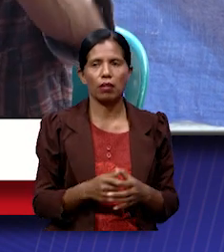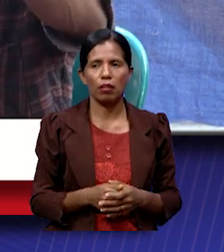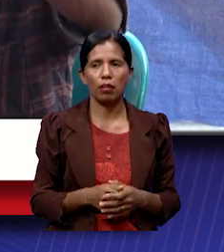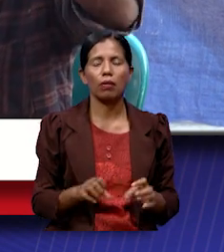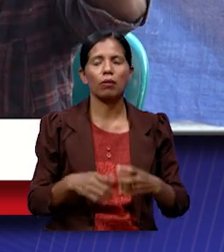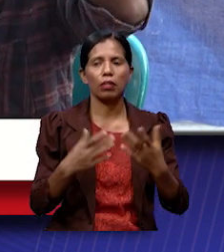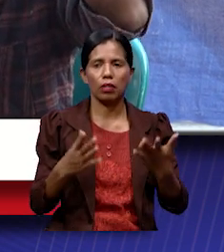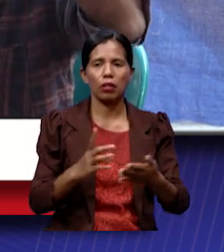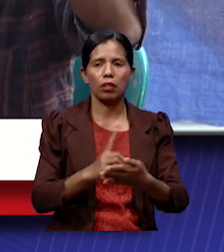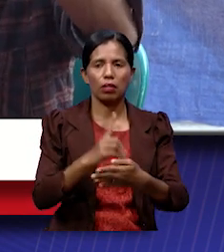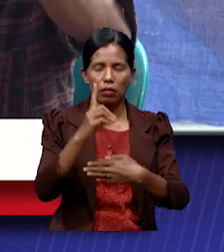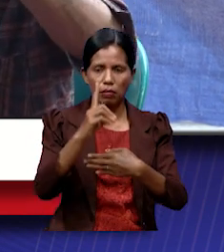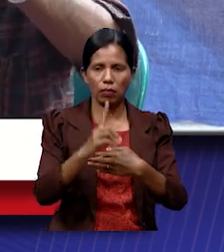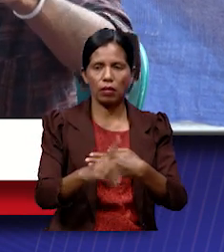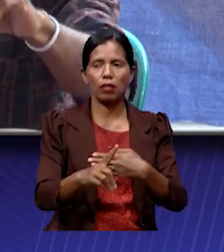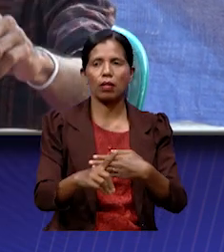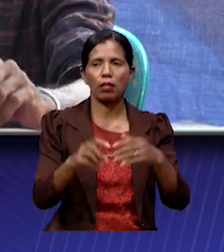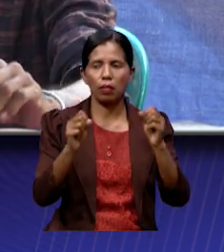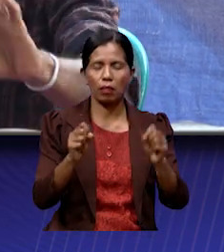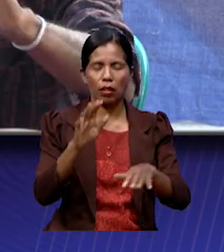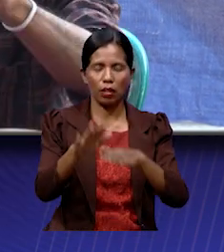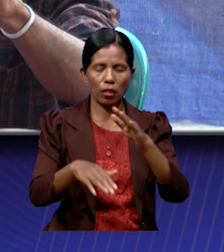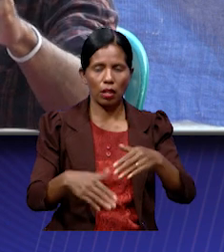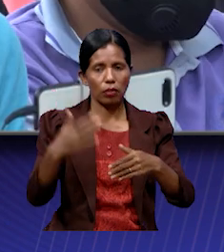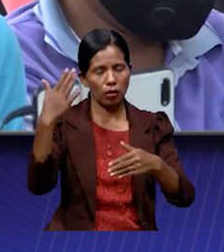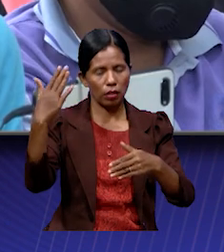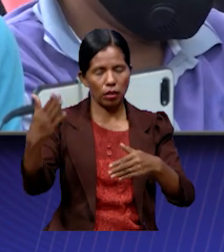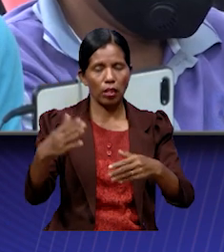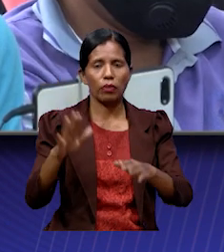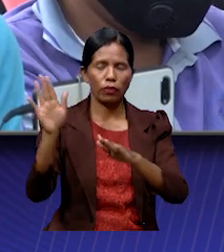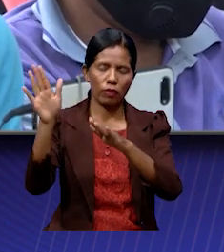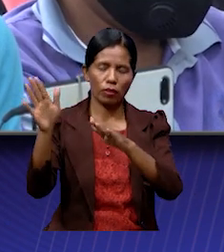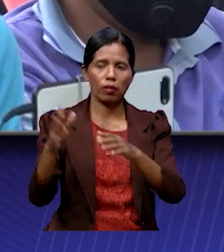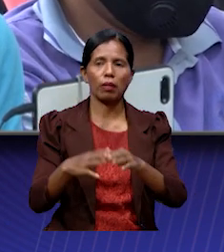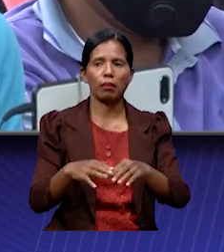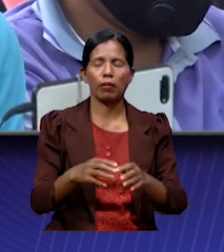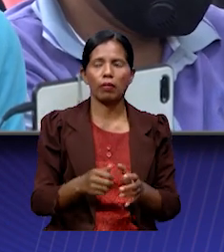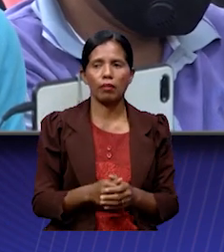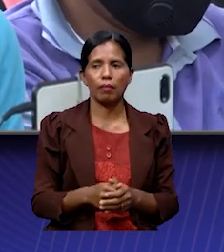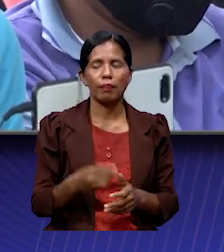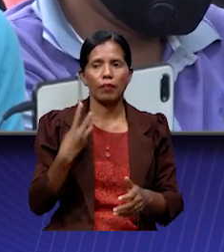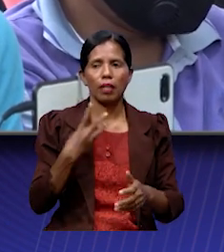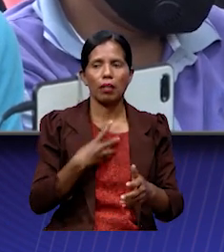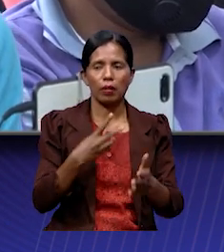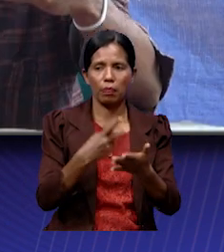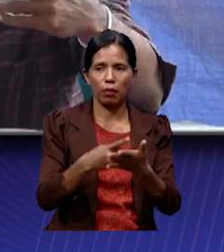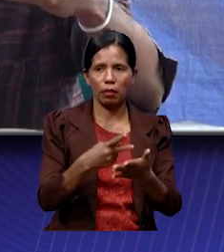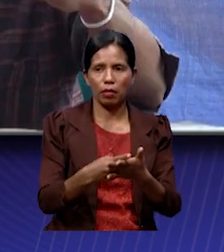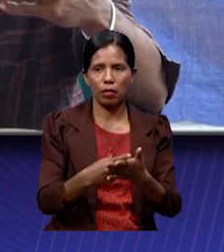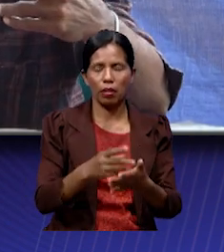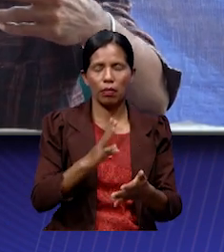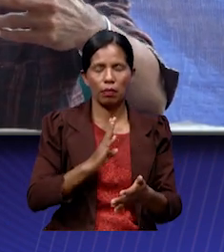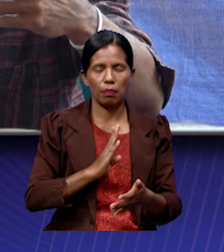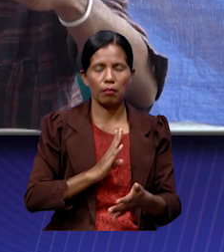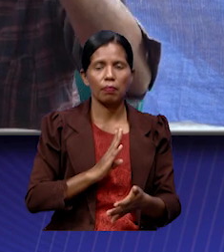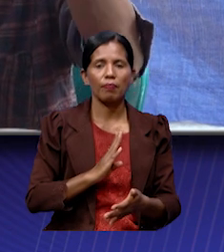sama desenvolvimento, bele lau iha base sira, nebe isolado. Por exemplo, a minha proposta ba bagia ho vikete,